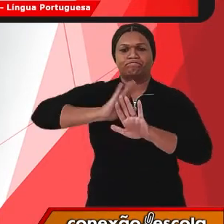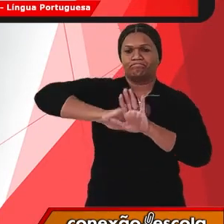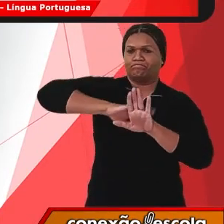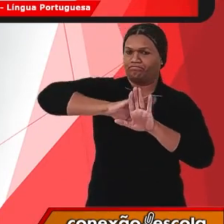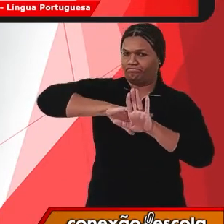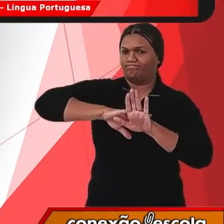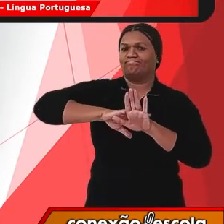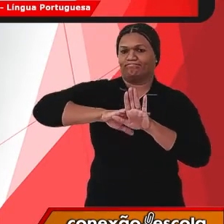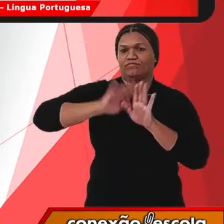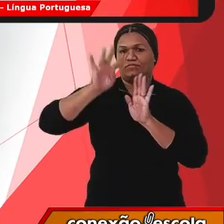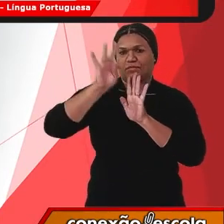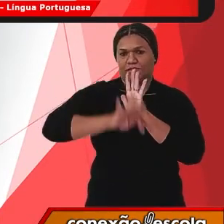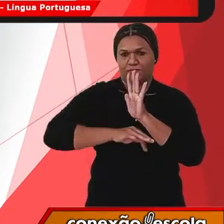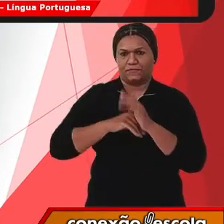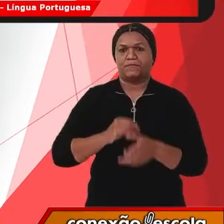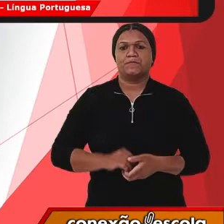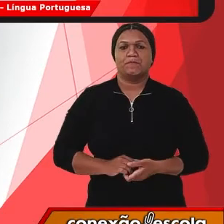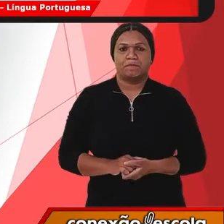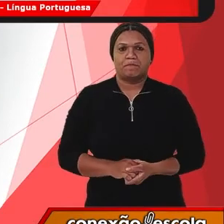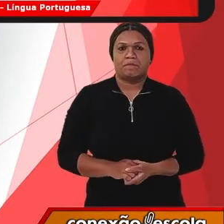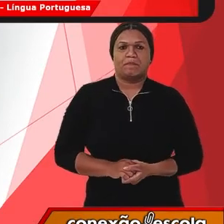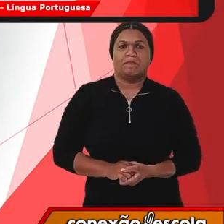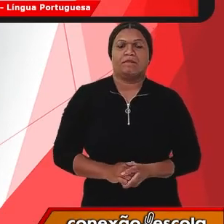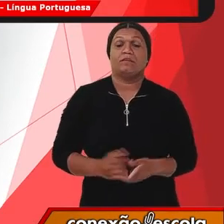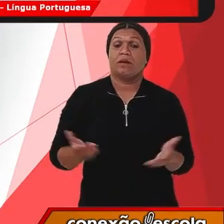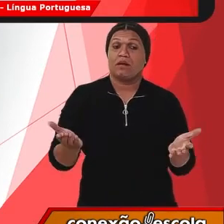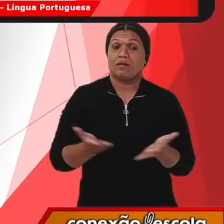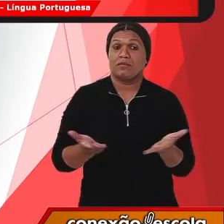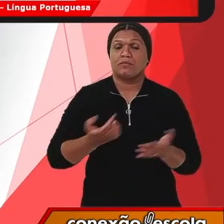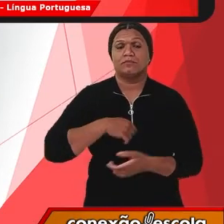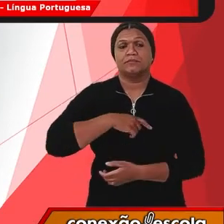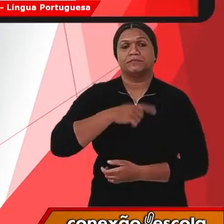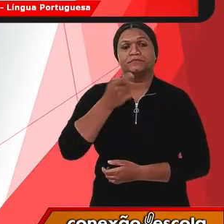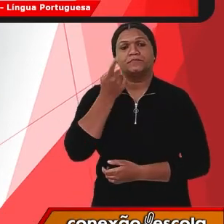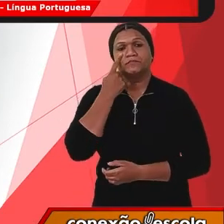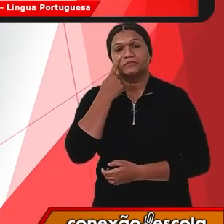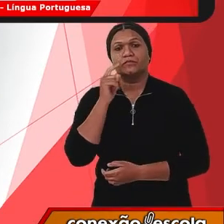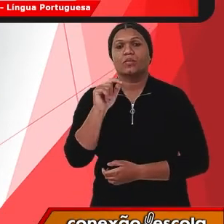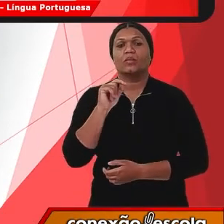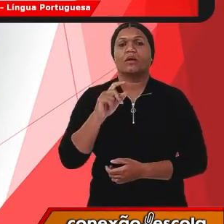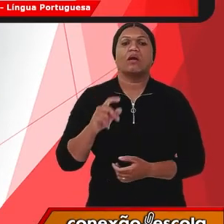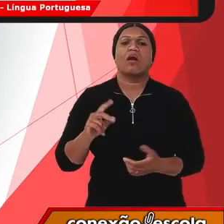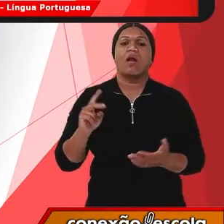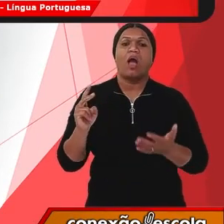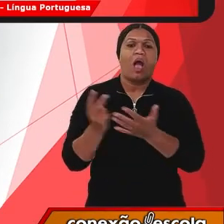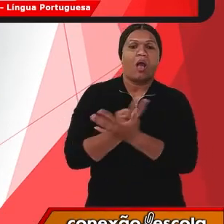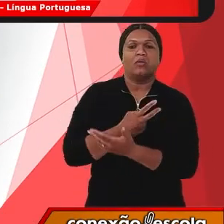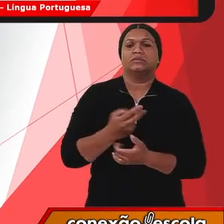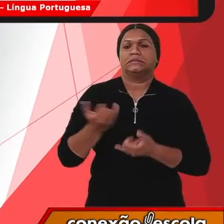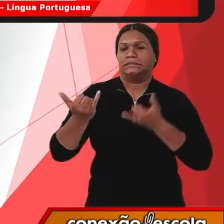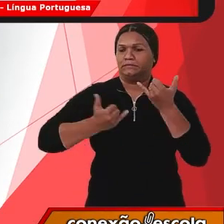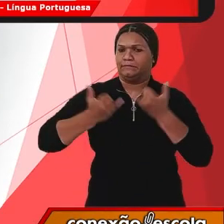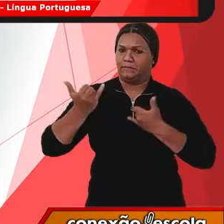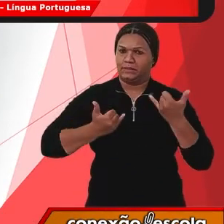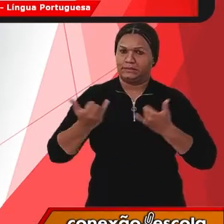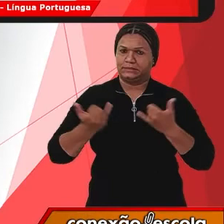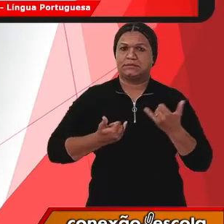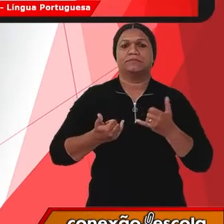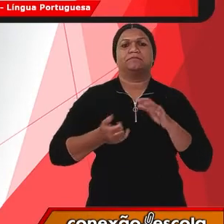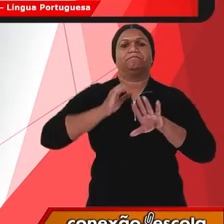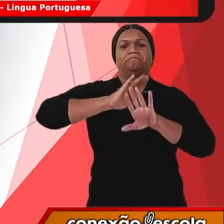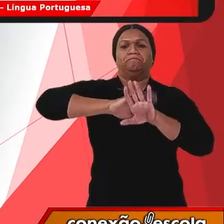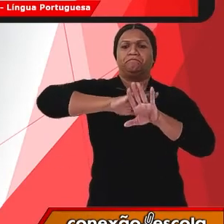e ingles e e vamos então verificar a ocorrência de localização de informações